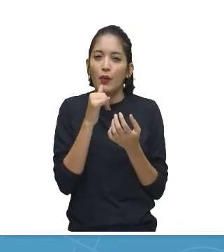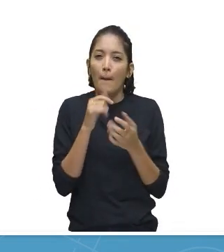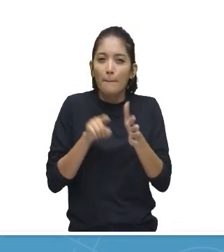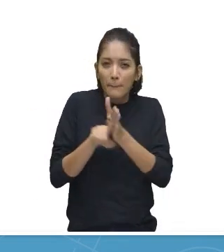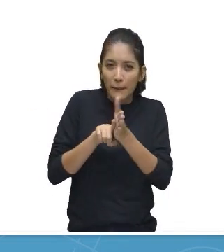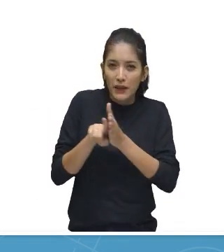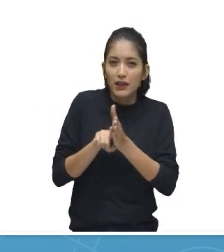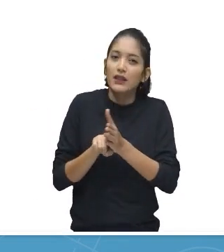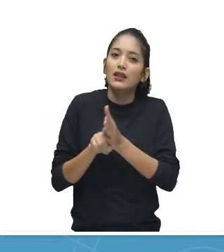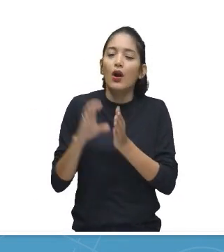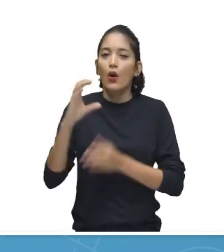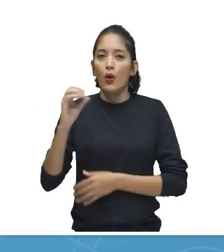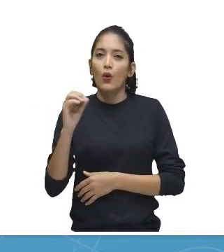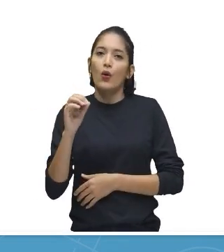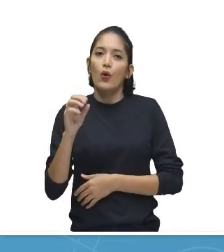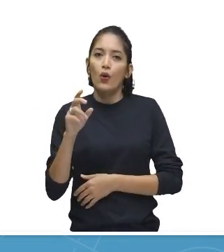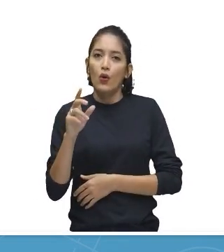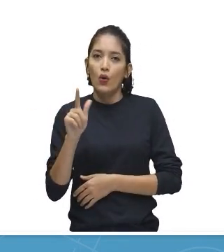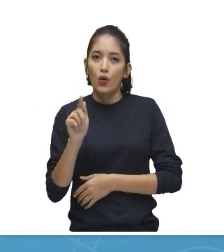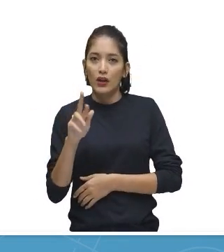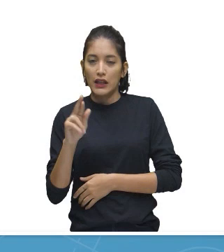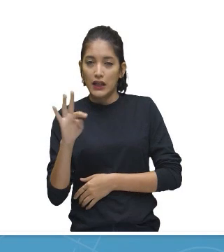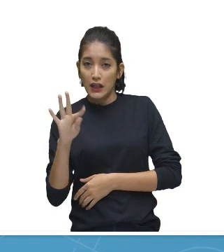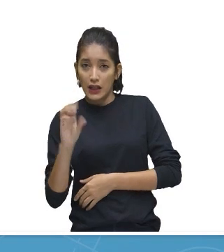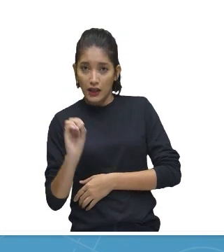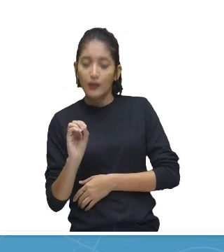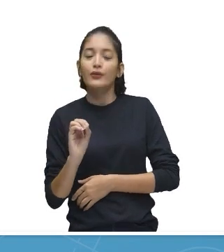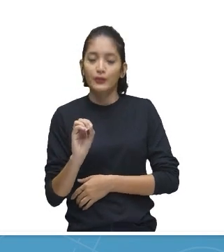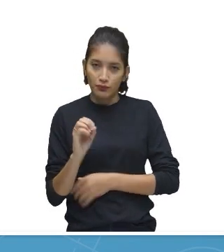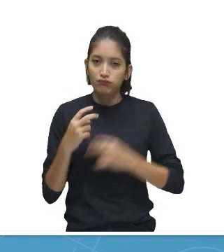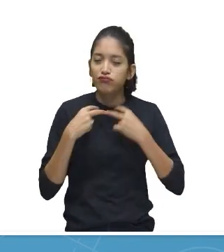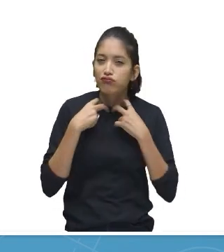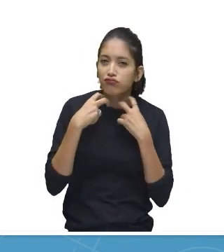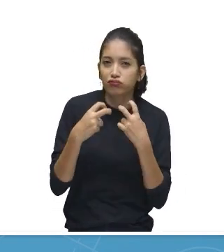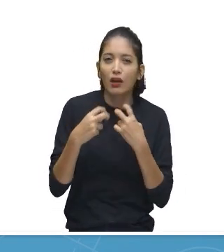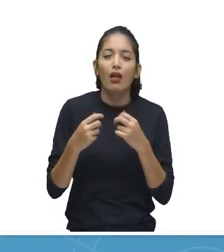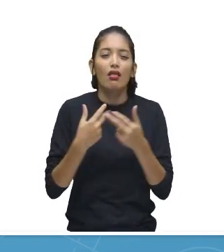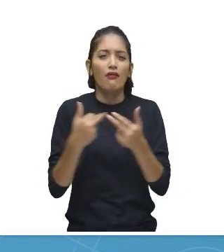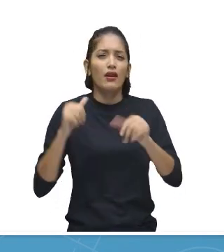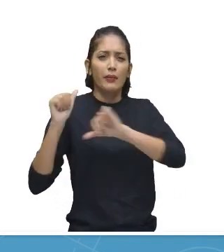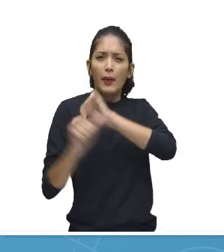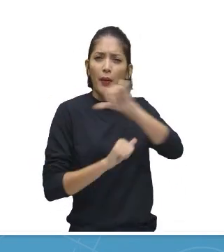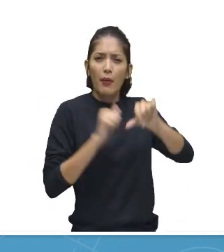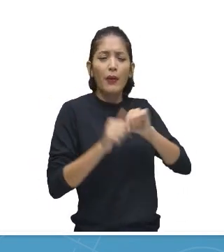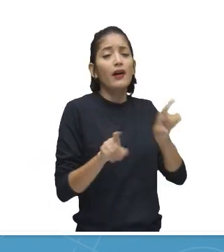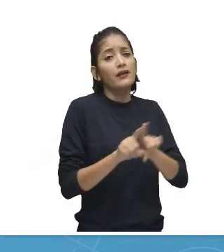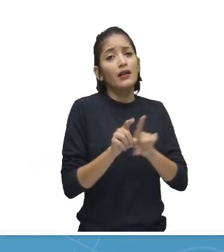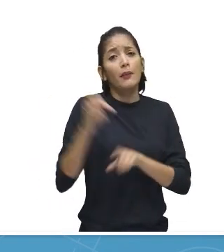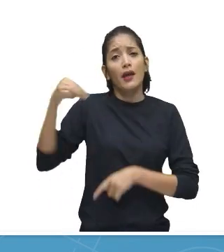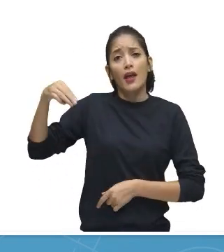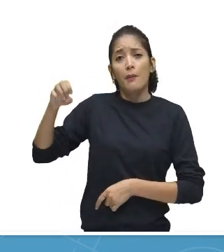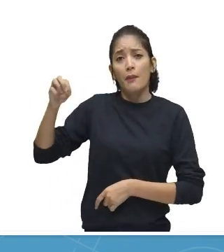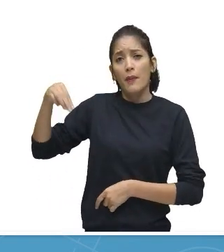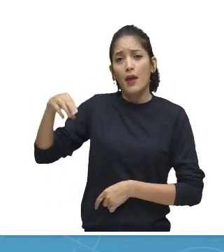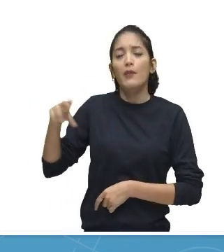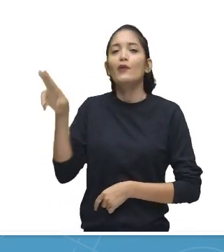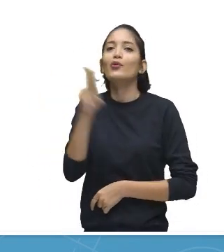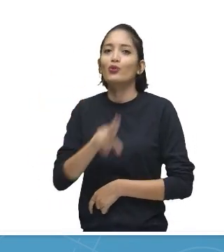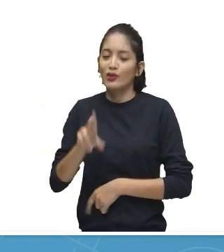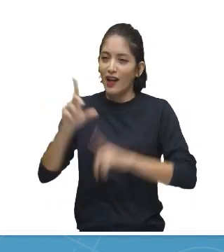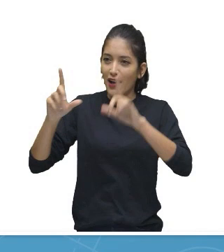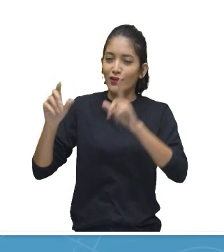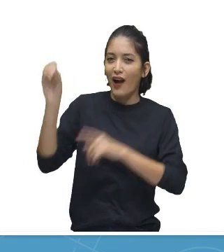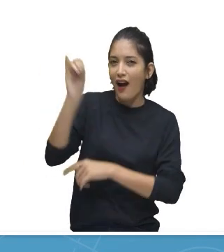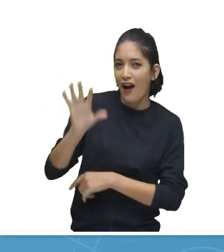Grito, vocês vão ver que essa obra ela foi reproduzida de várias formas. E existem até memes utilizando essa imagem do Edvard